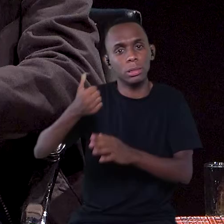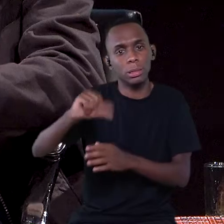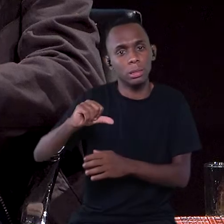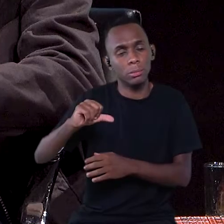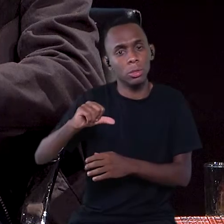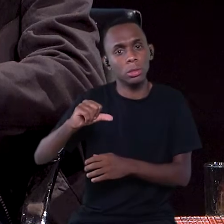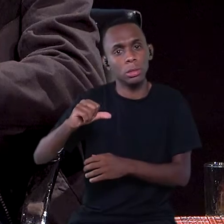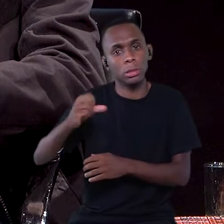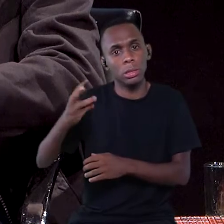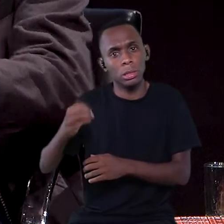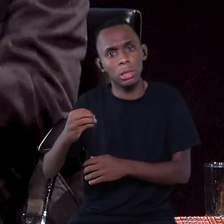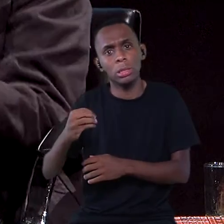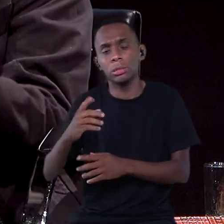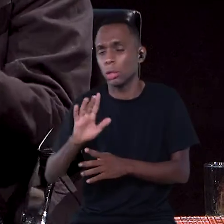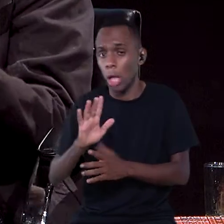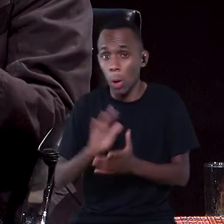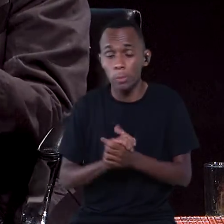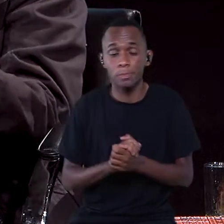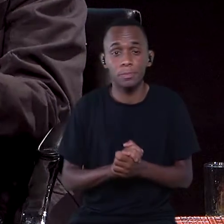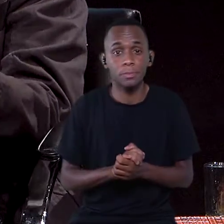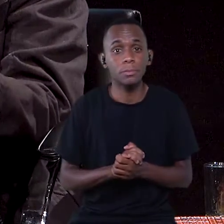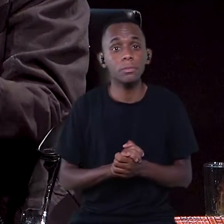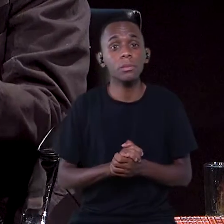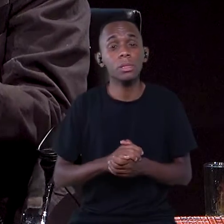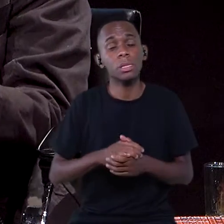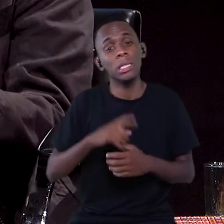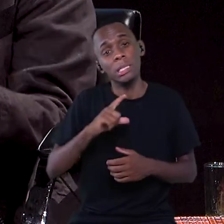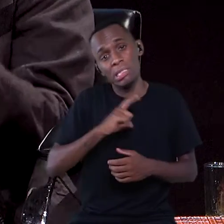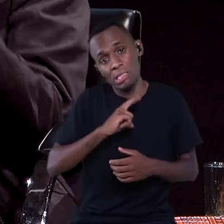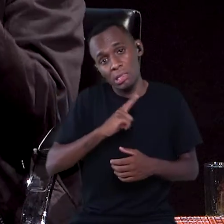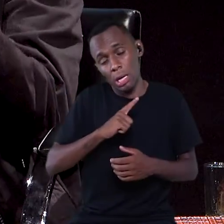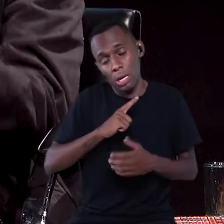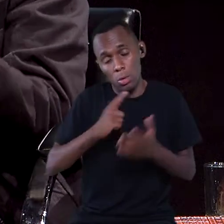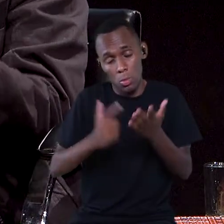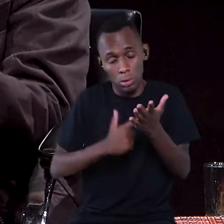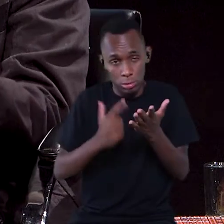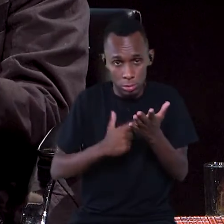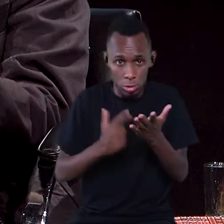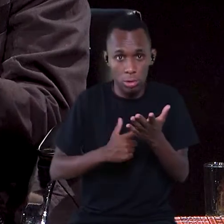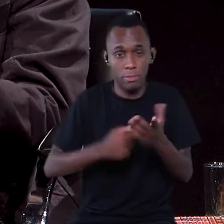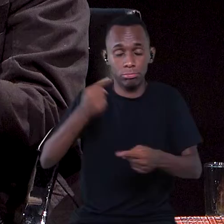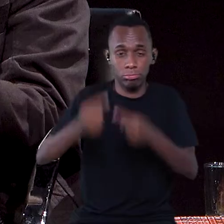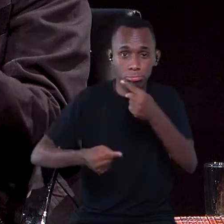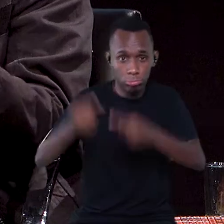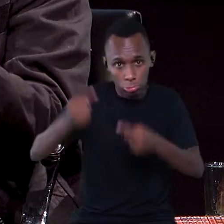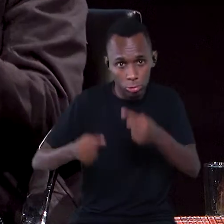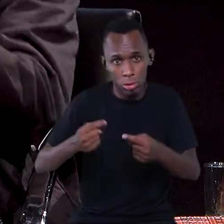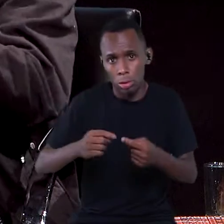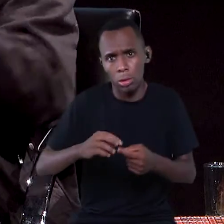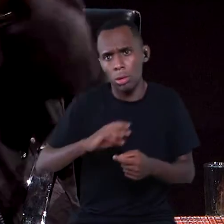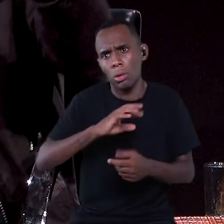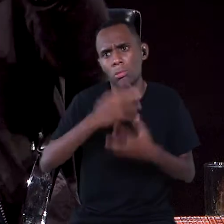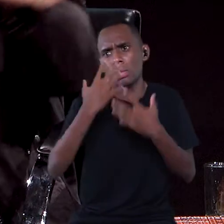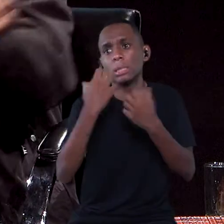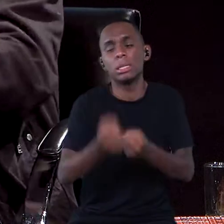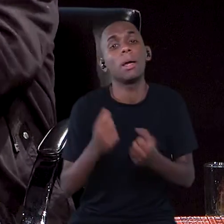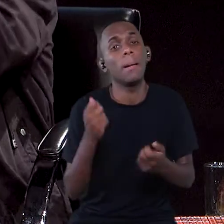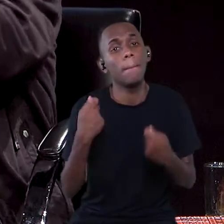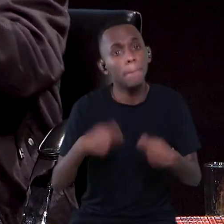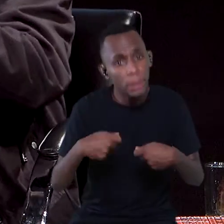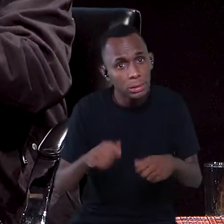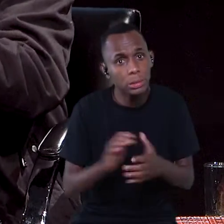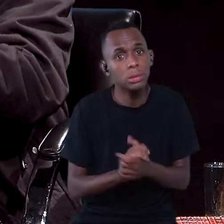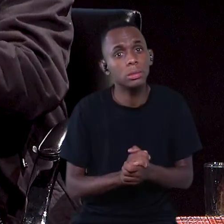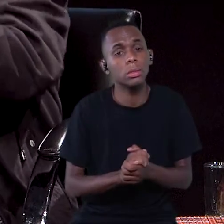XIX. Então, se há uma literatura que vai discutir isso, estruturalmente, não há por que renegar que há um vínculo